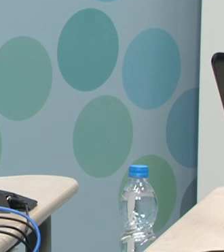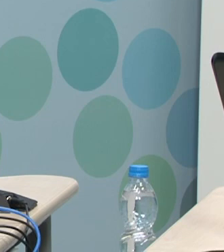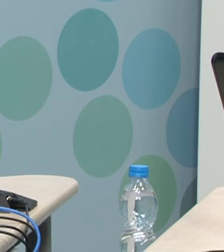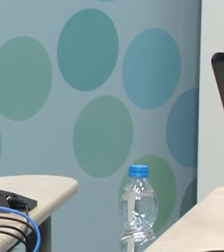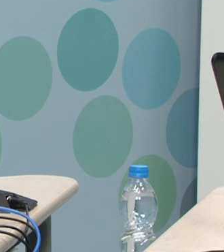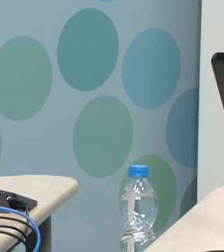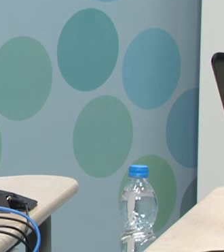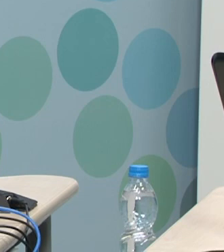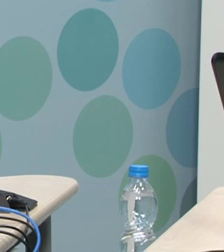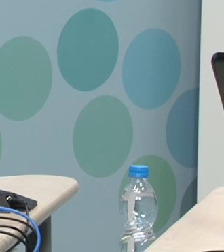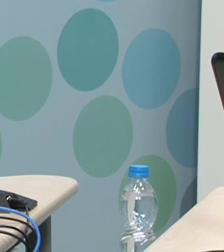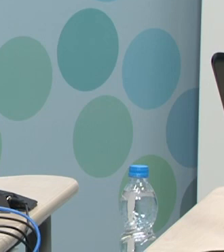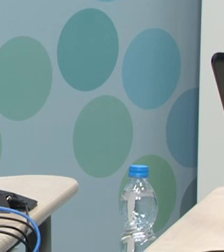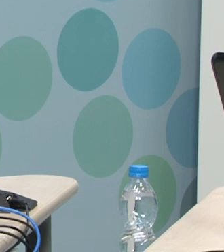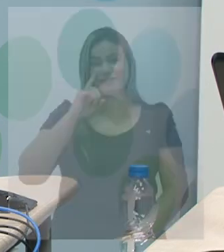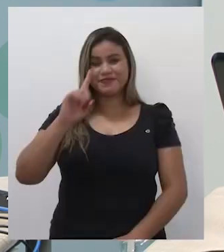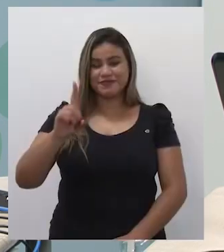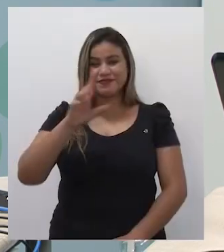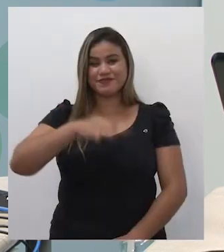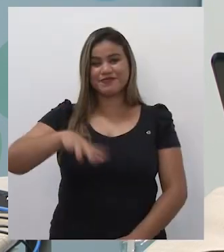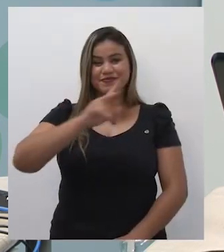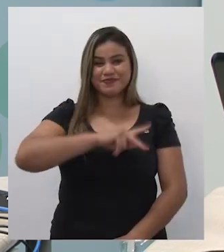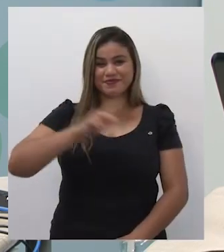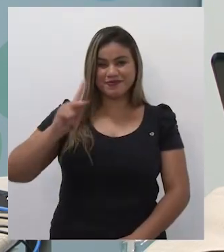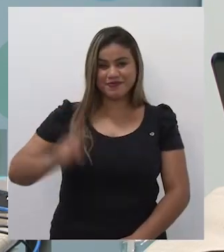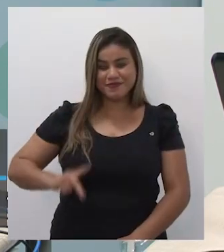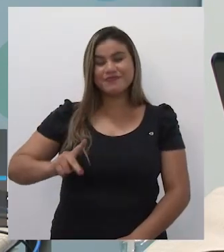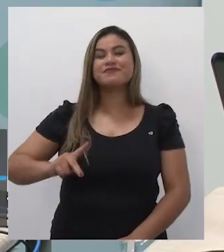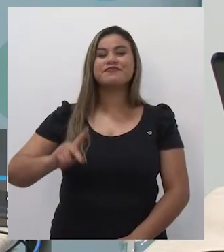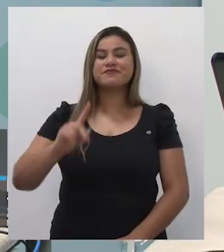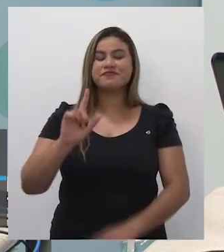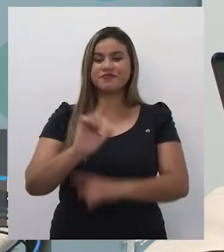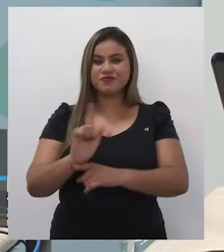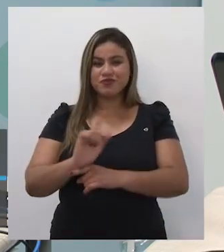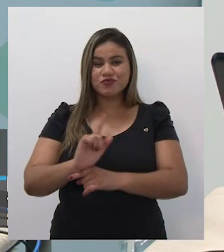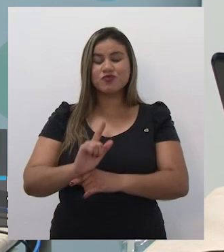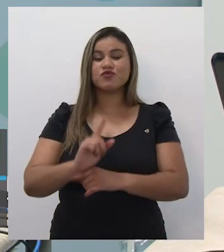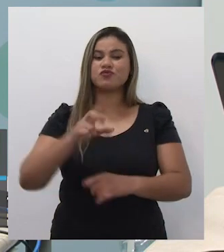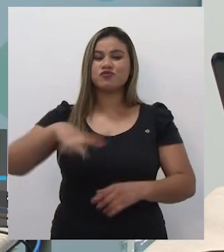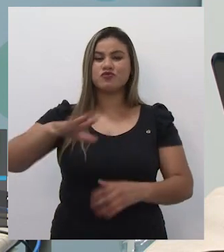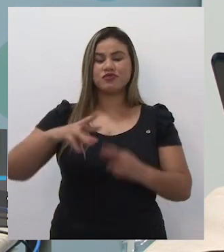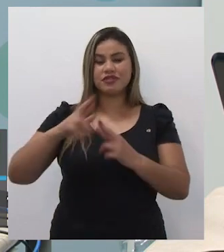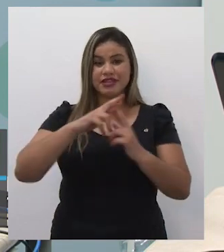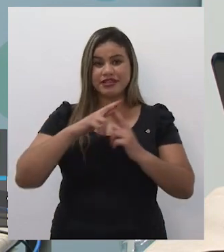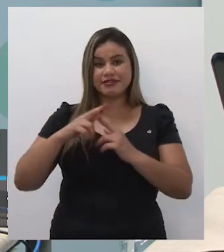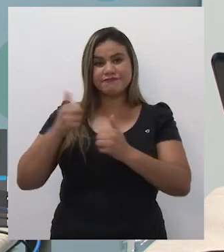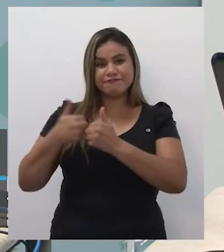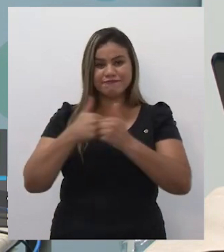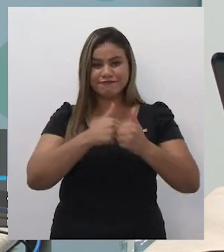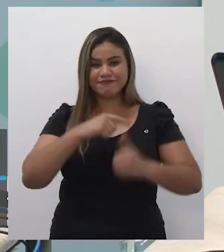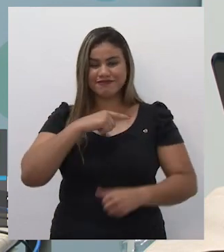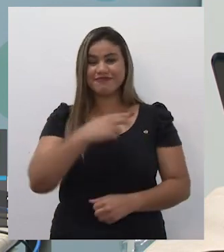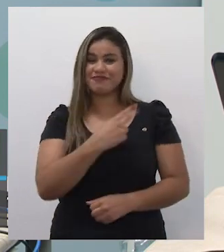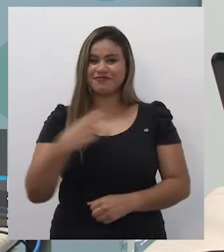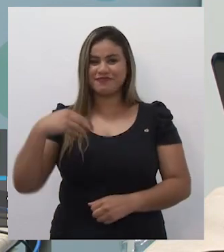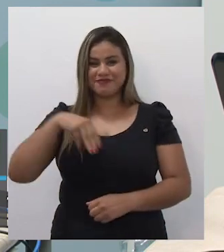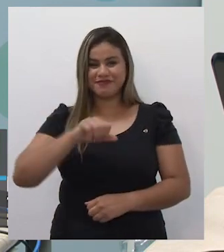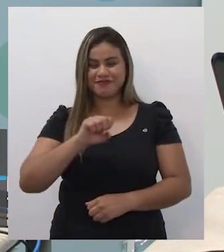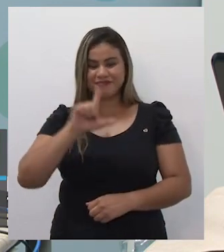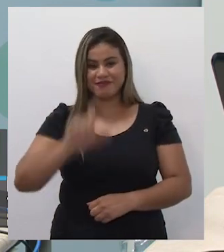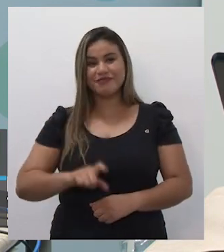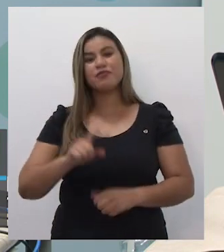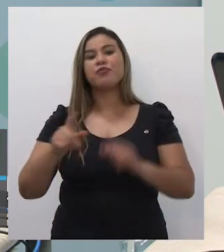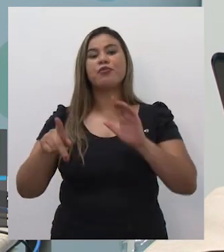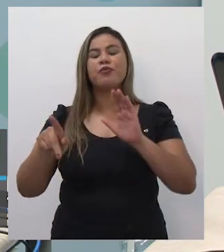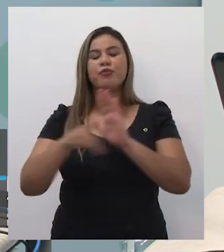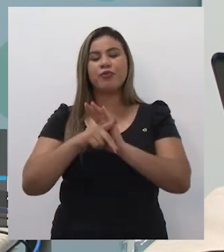queridos professores da rede, gestores, todos que estão acompanhando mais uma jornada formativa conosco aqui. Eu sou o Max Rocha, sou formador da